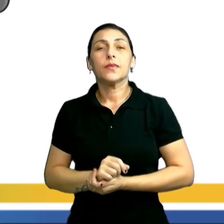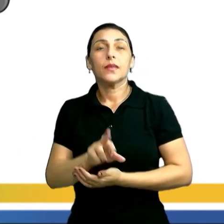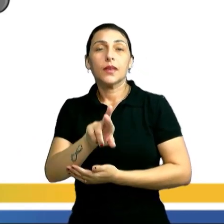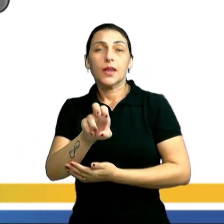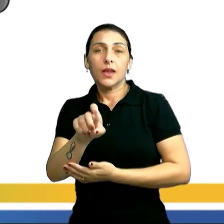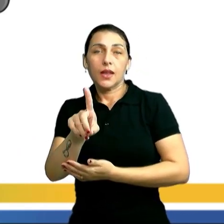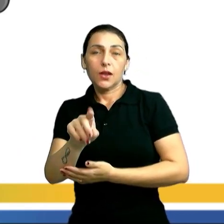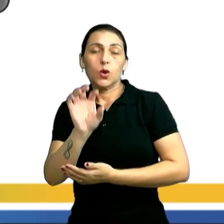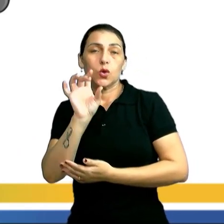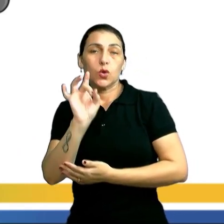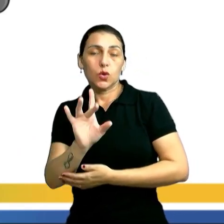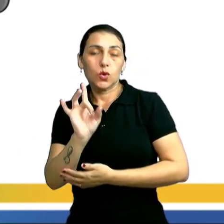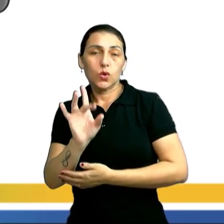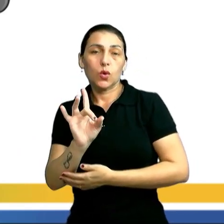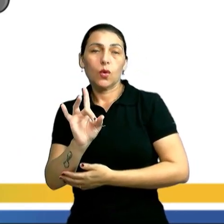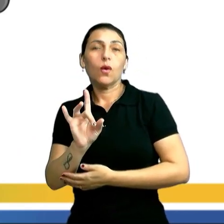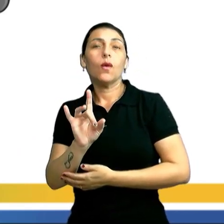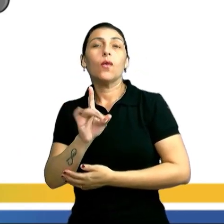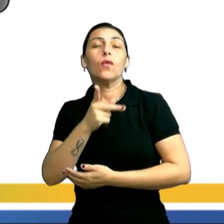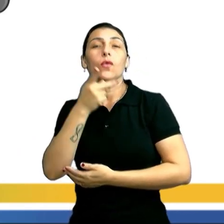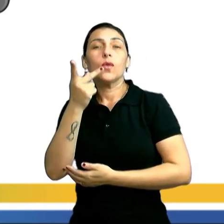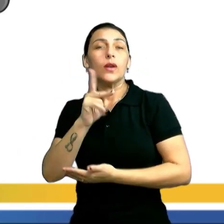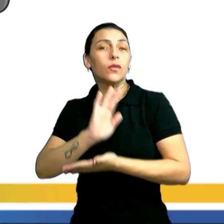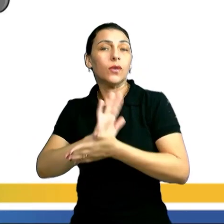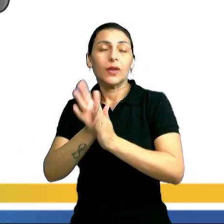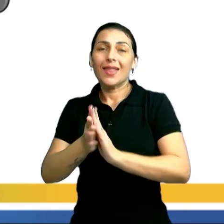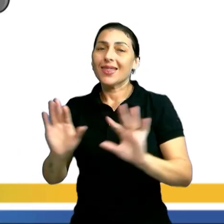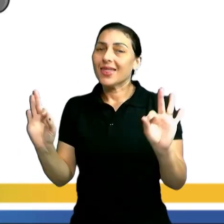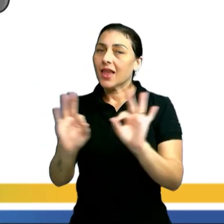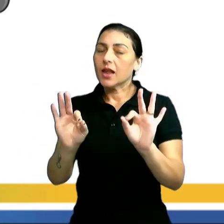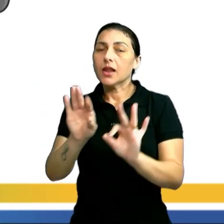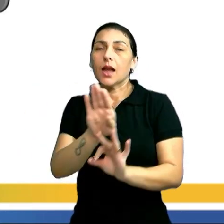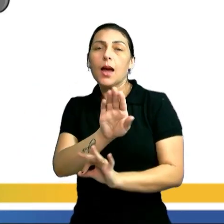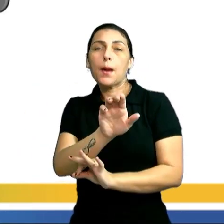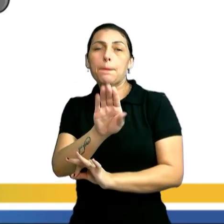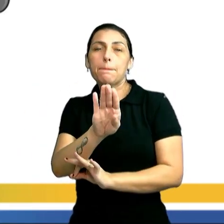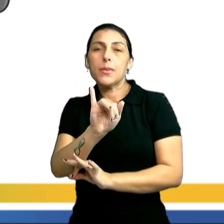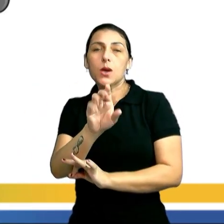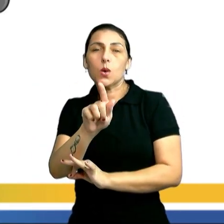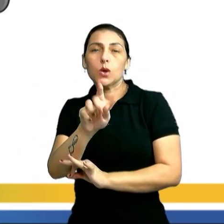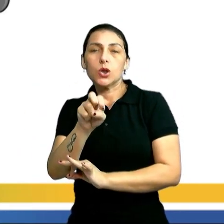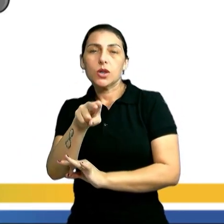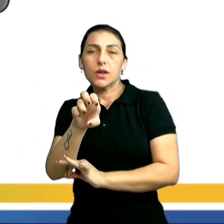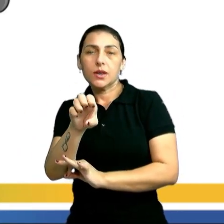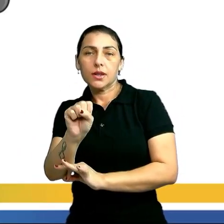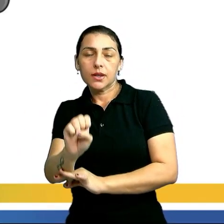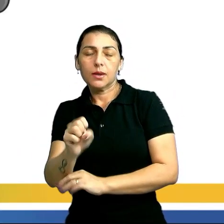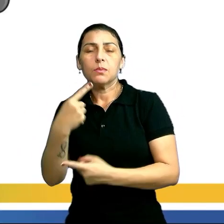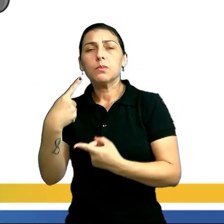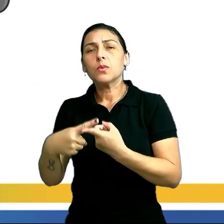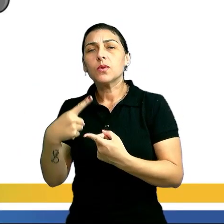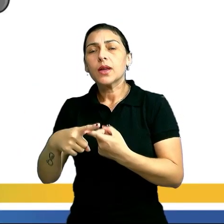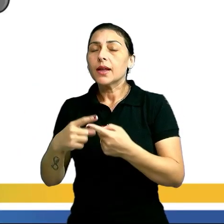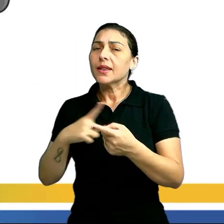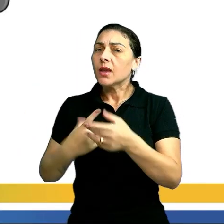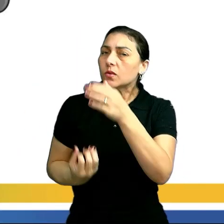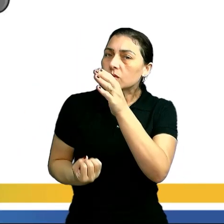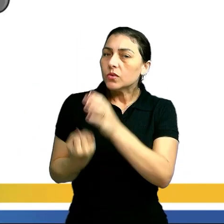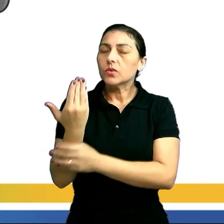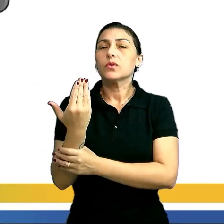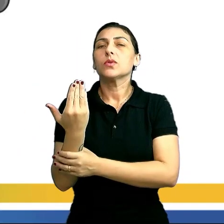RED ele apenas abalou a abiogênese, ele não derrubou totalmente por conta de ter